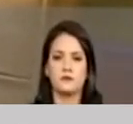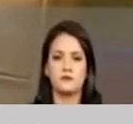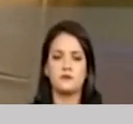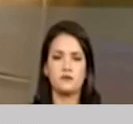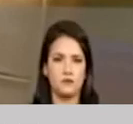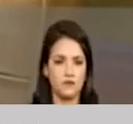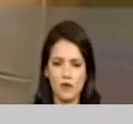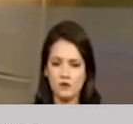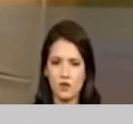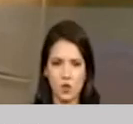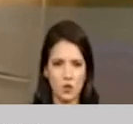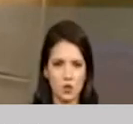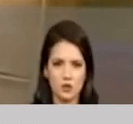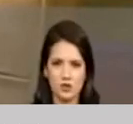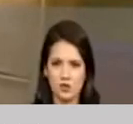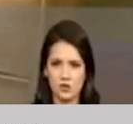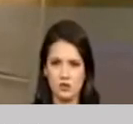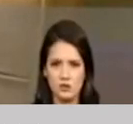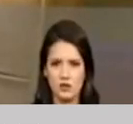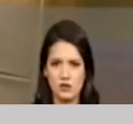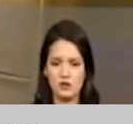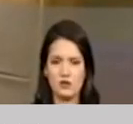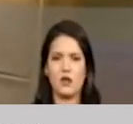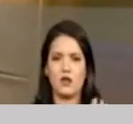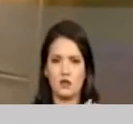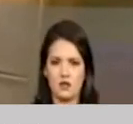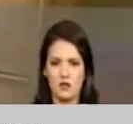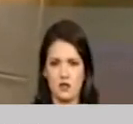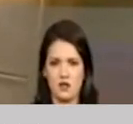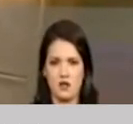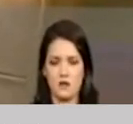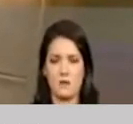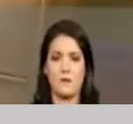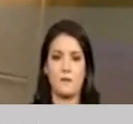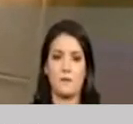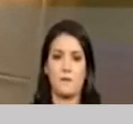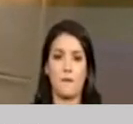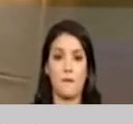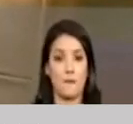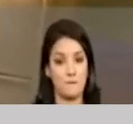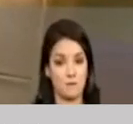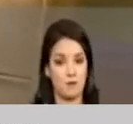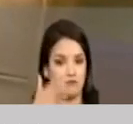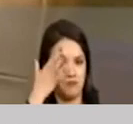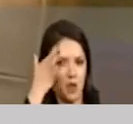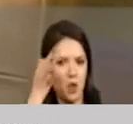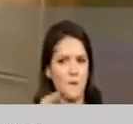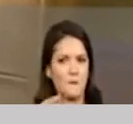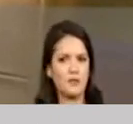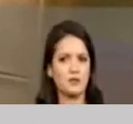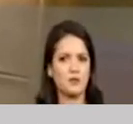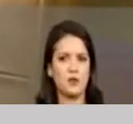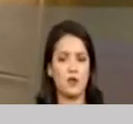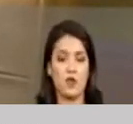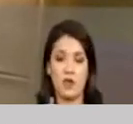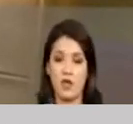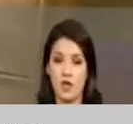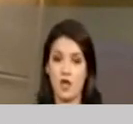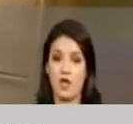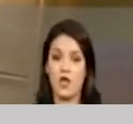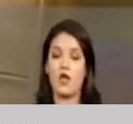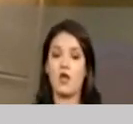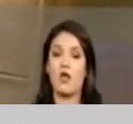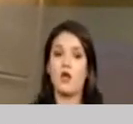acionar órgãos de investigação para apurar possíveis delitos. Na minha compreensão, é próprio de um Estado de